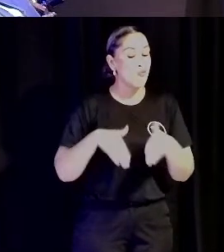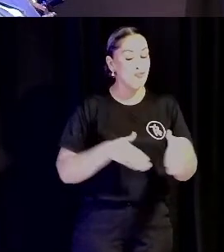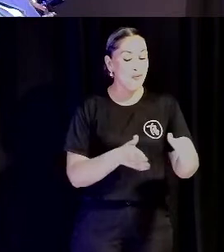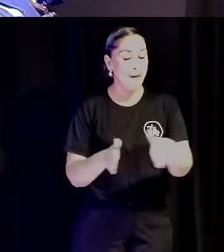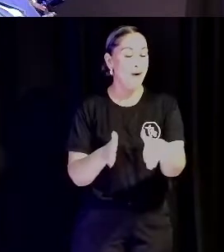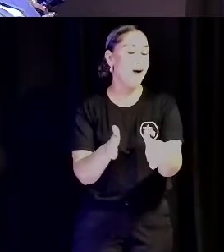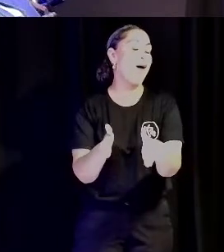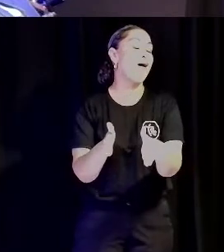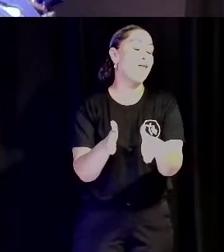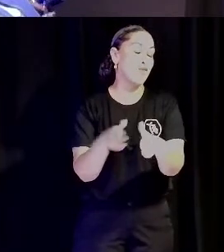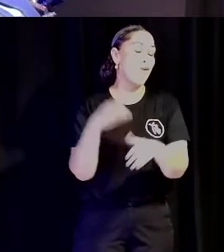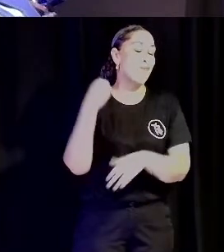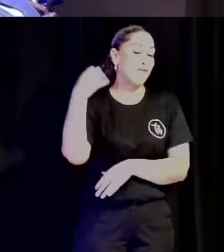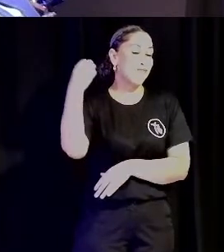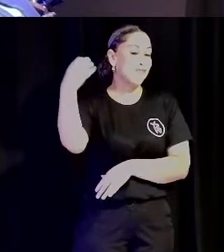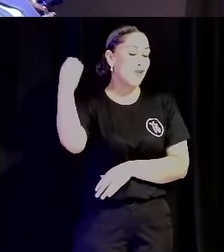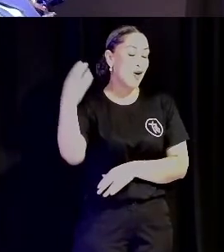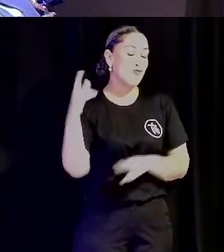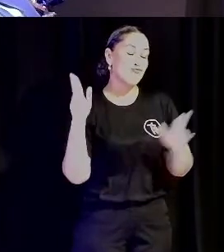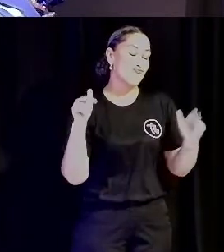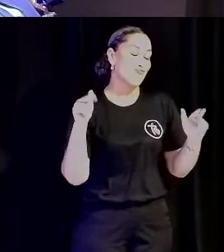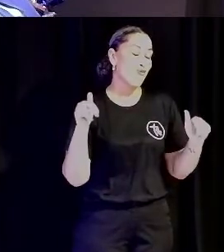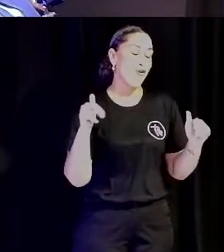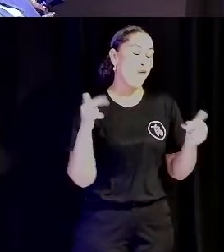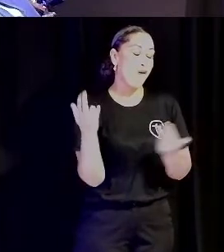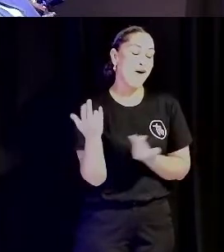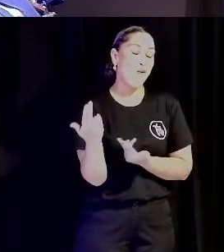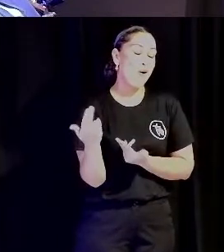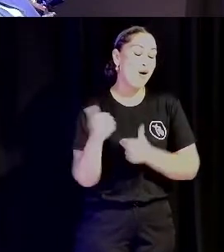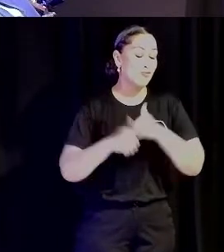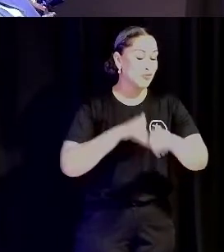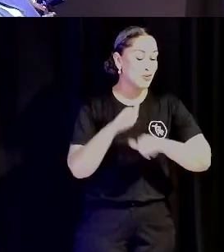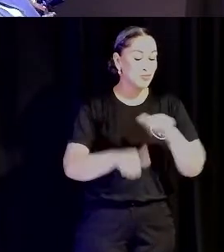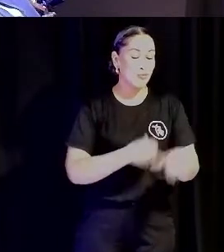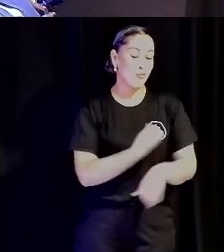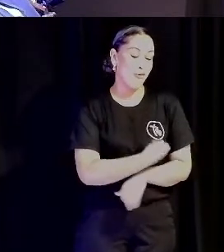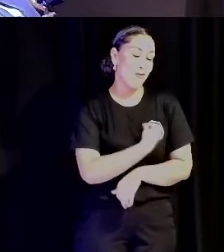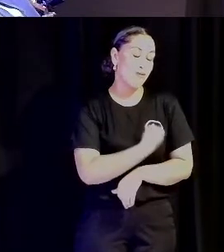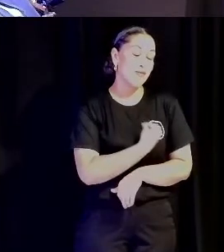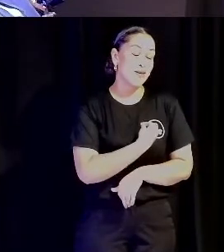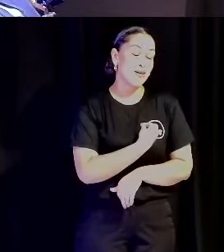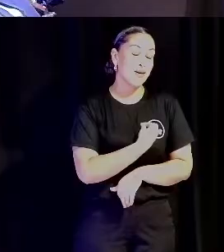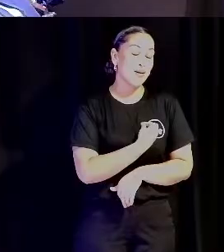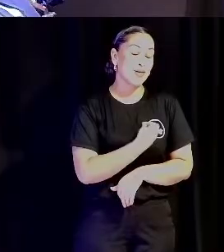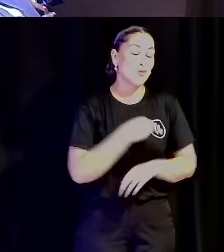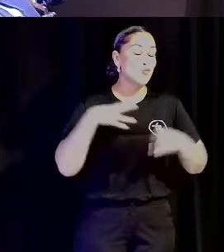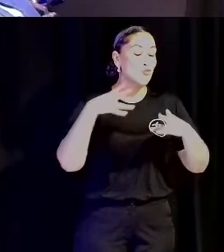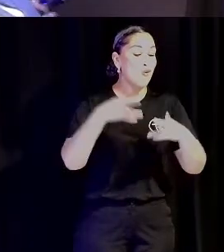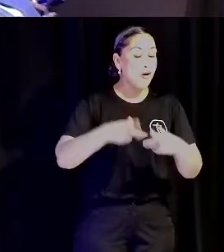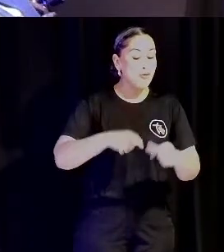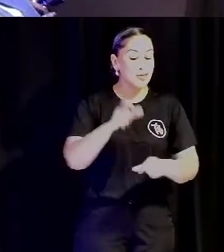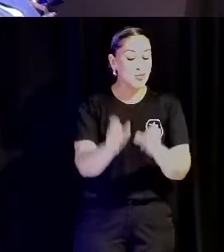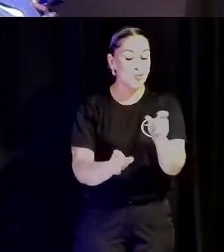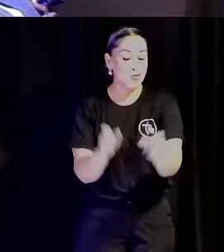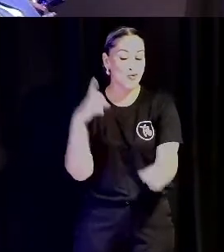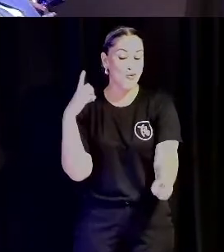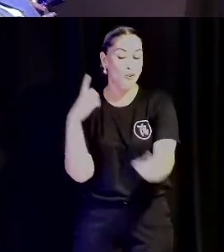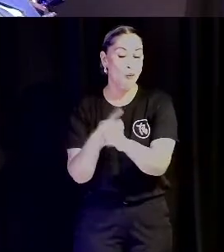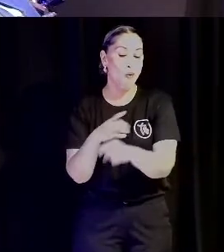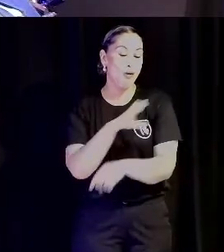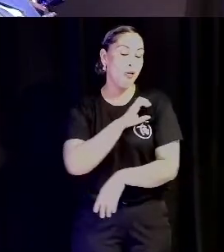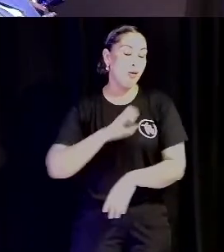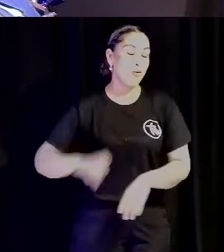de Damasco e nunca mais foi o mesmo. Todos aqueles que verdadeiramente se encontram com o Cristo de